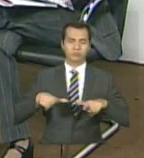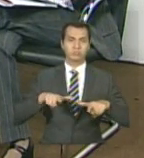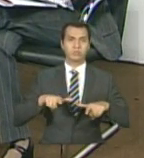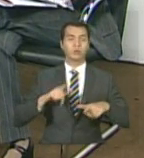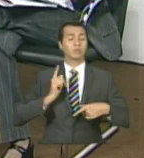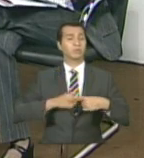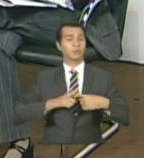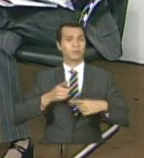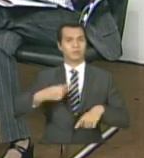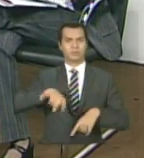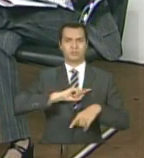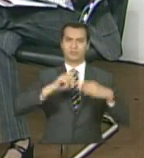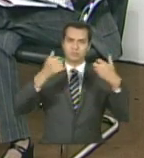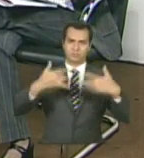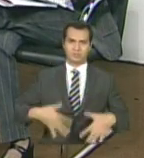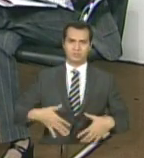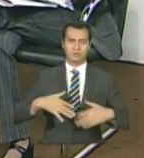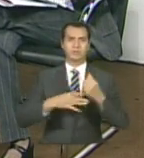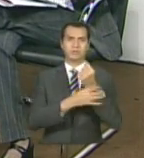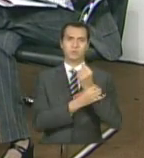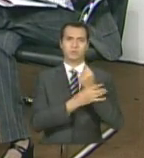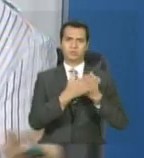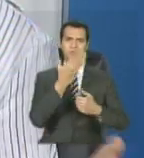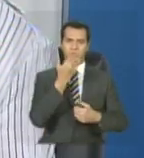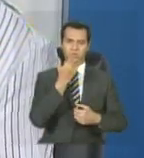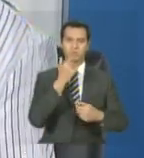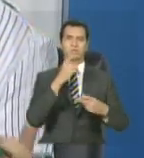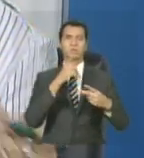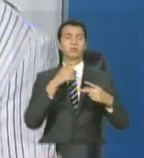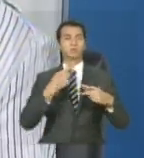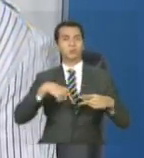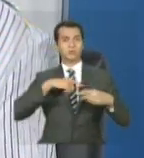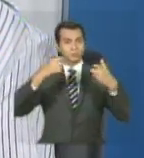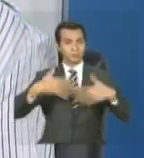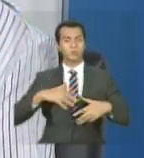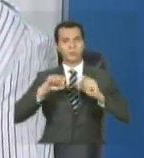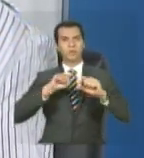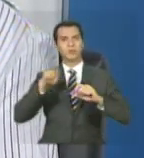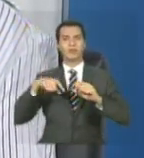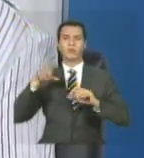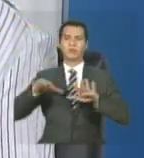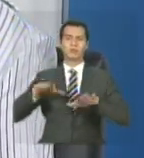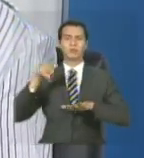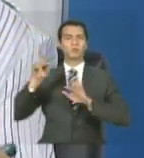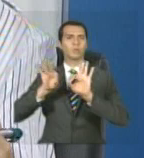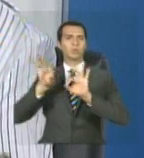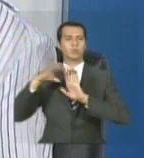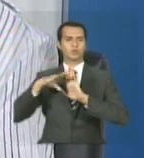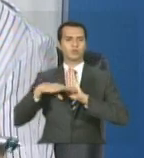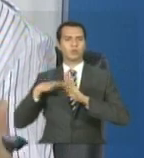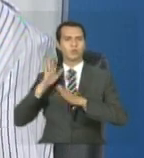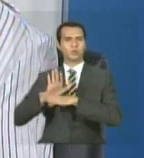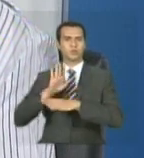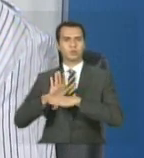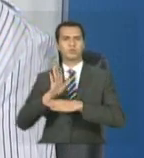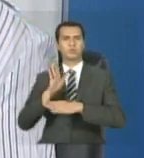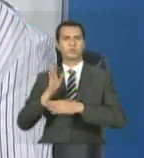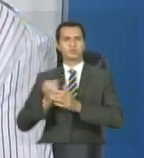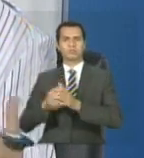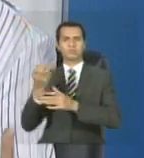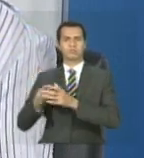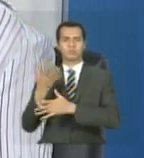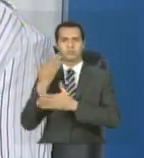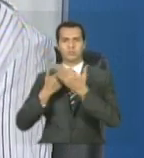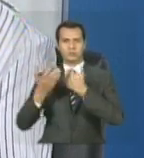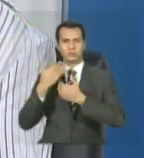nutricional, a gente está falando desde programas que apoiam a produção local de alimentos, a produção sustentável, né,